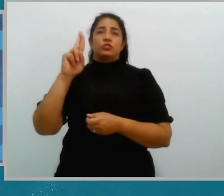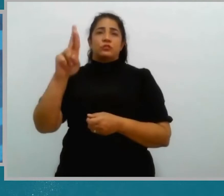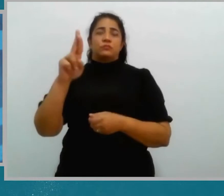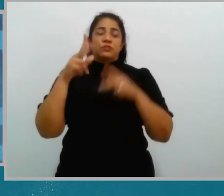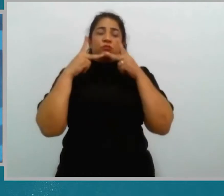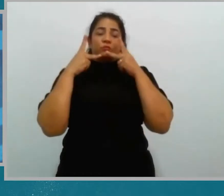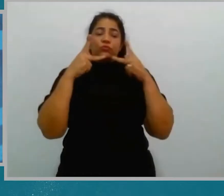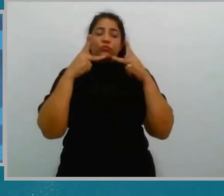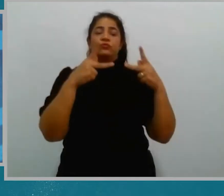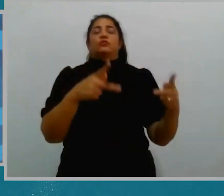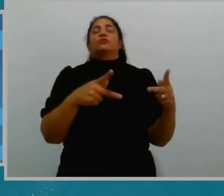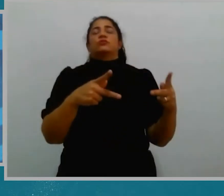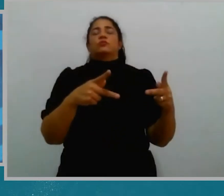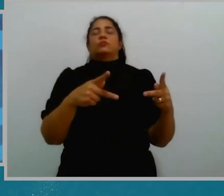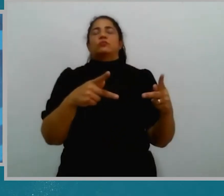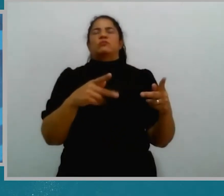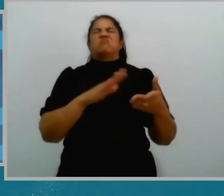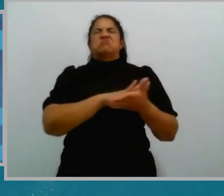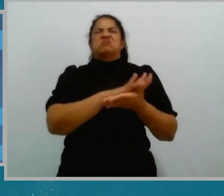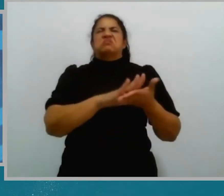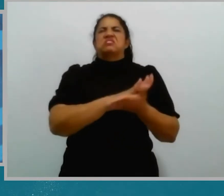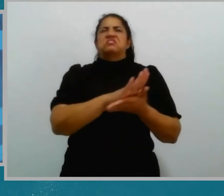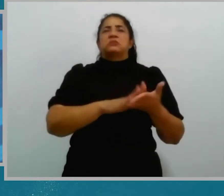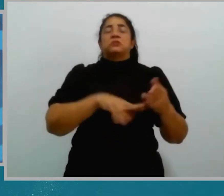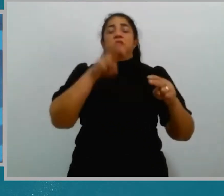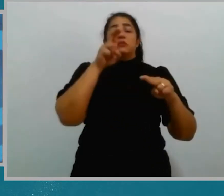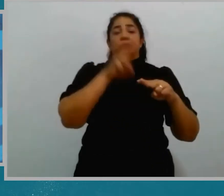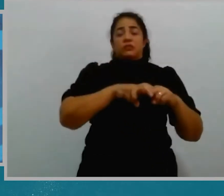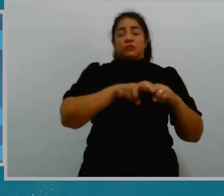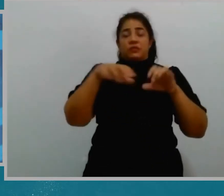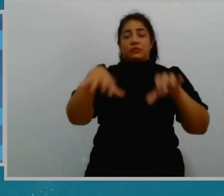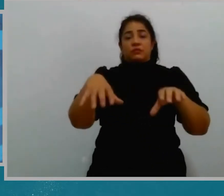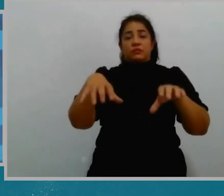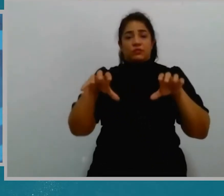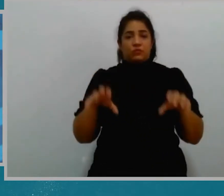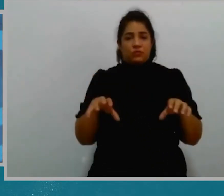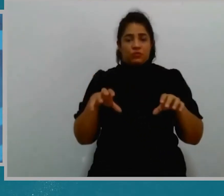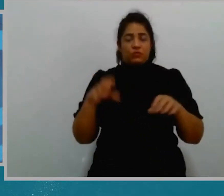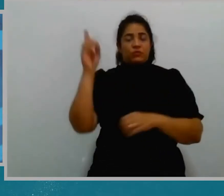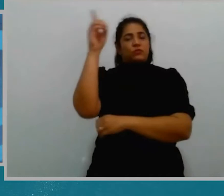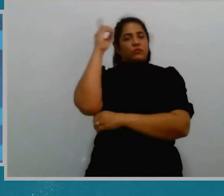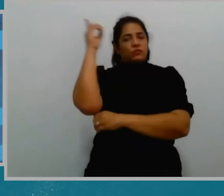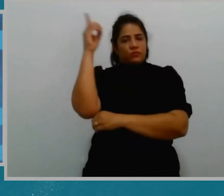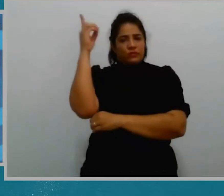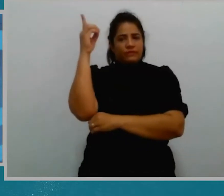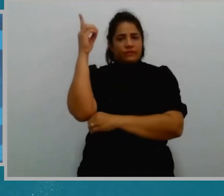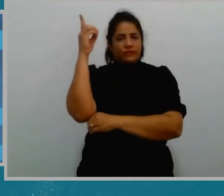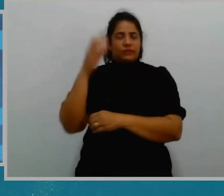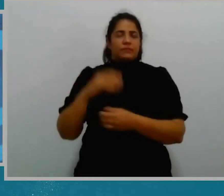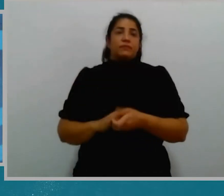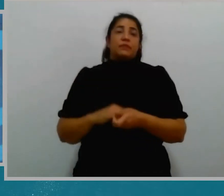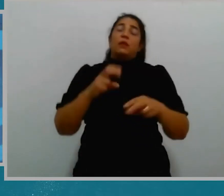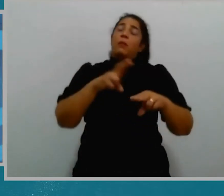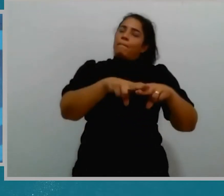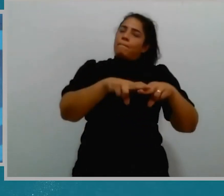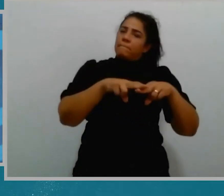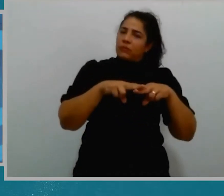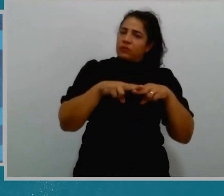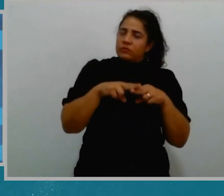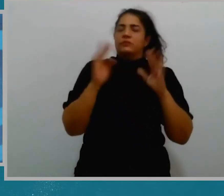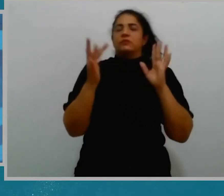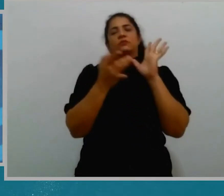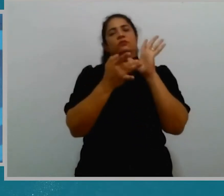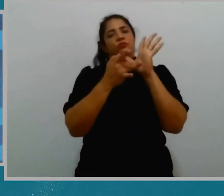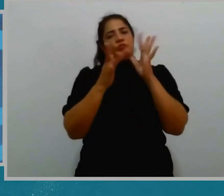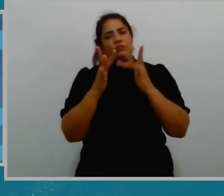poderia sentar-se ao trono de Davi se fosse de fato filho de José. Mas graças a Deus,